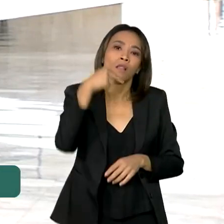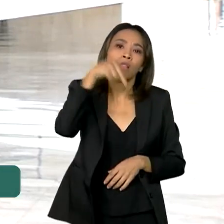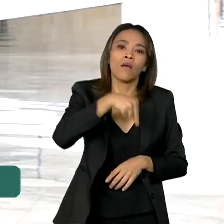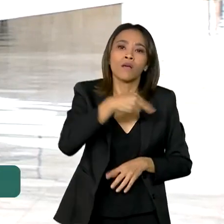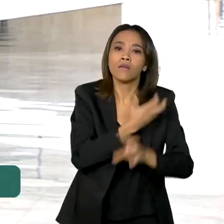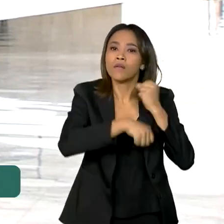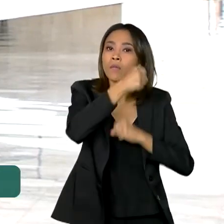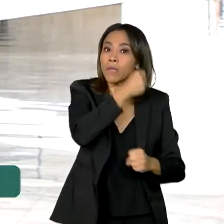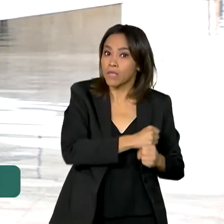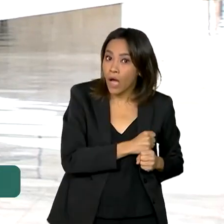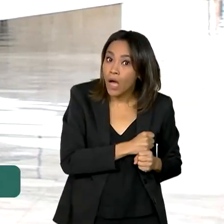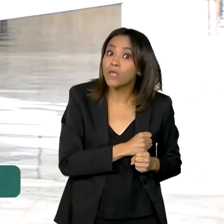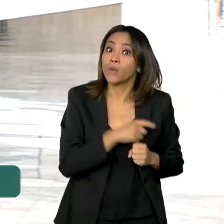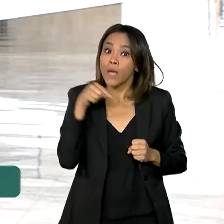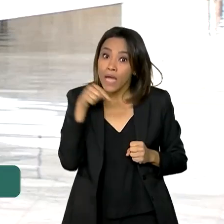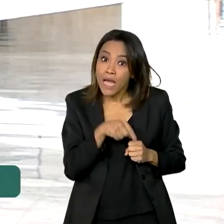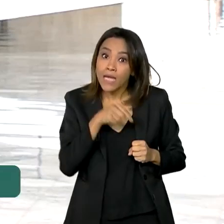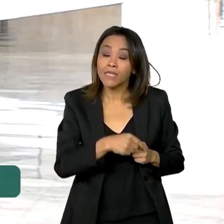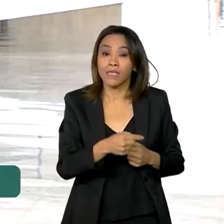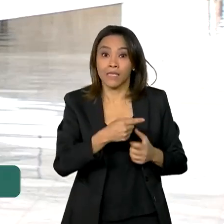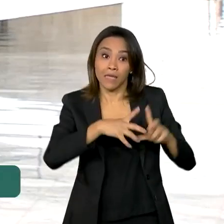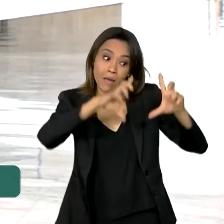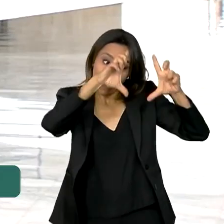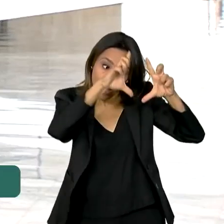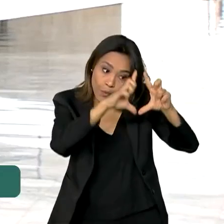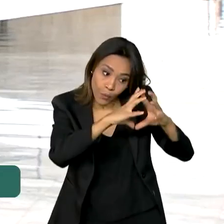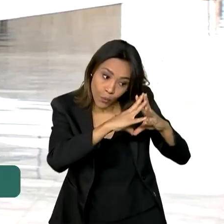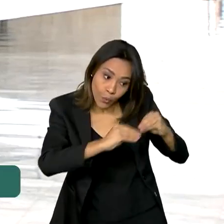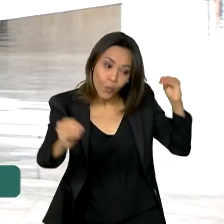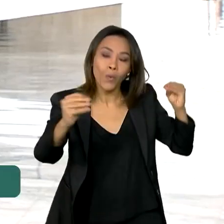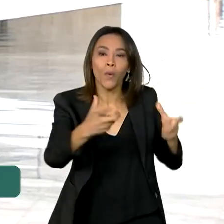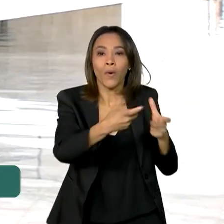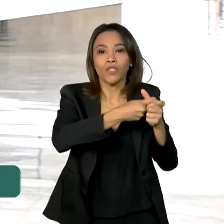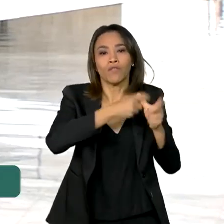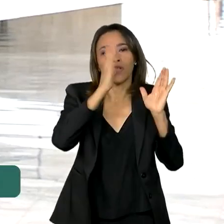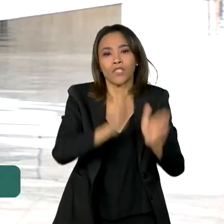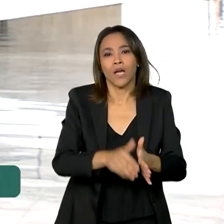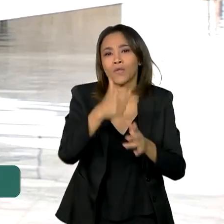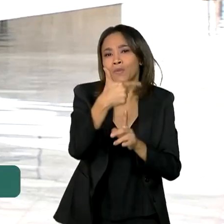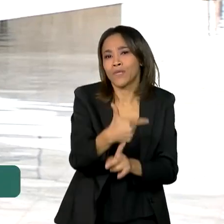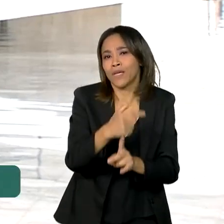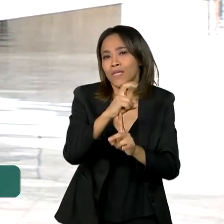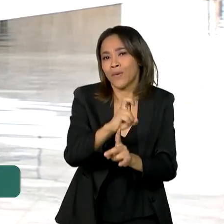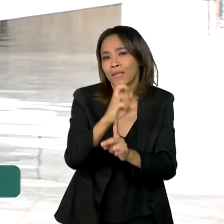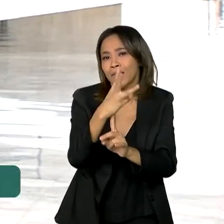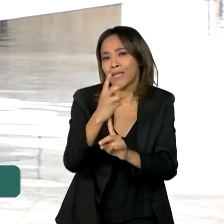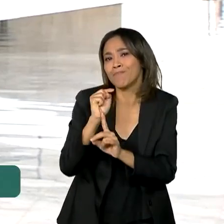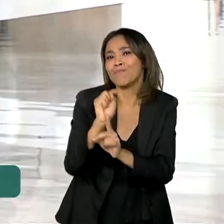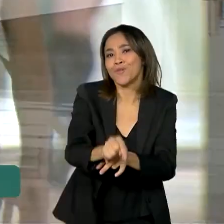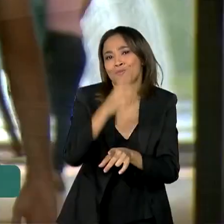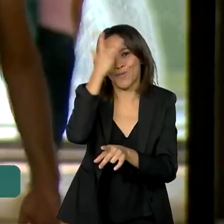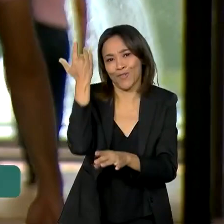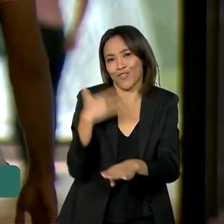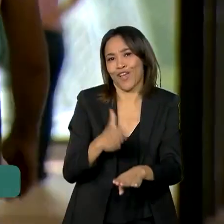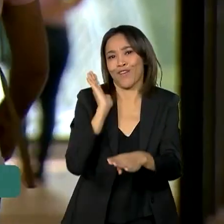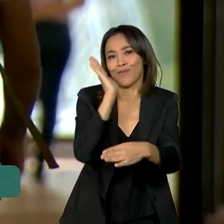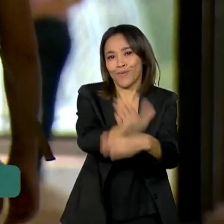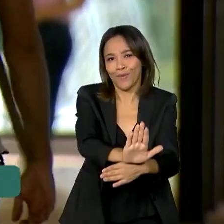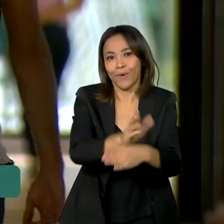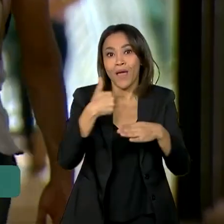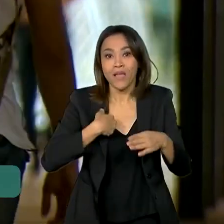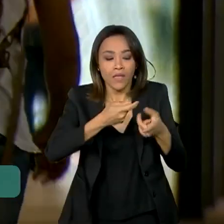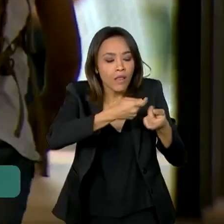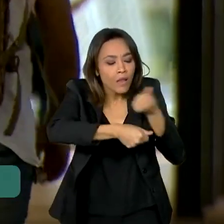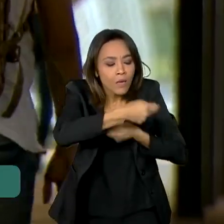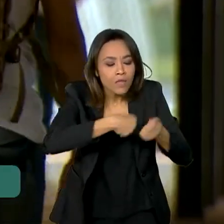passado, o Desenrola Fies já beneficiou mais de 253 mil pessoas. As renegociações são